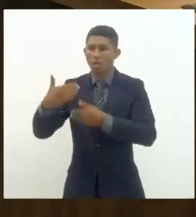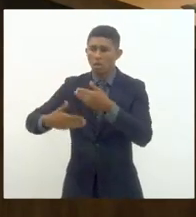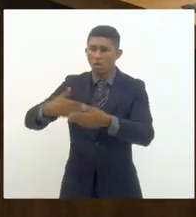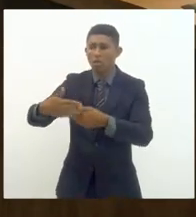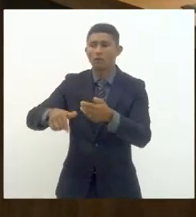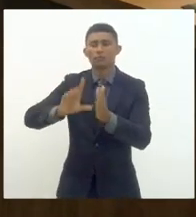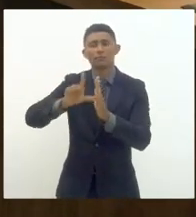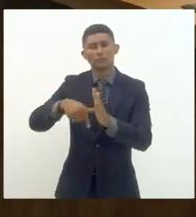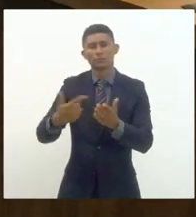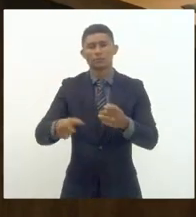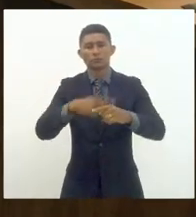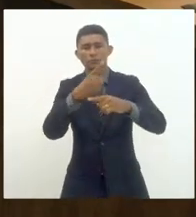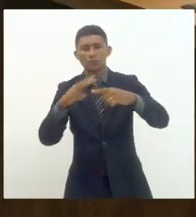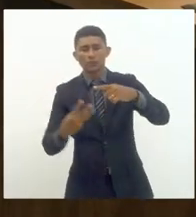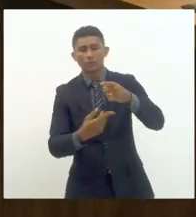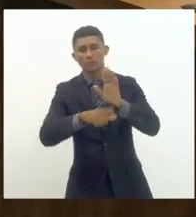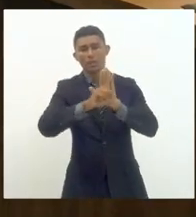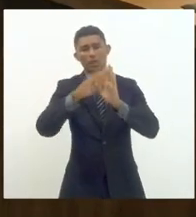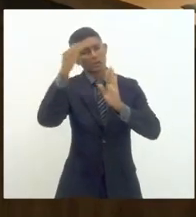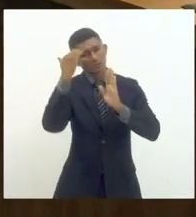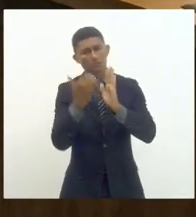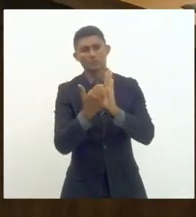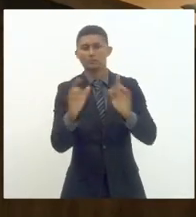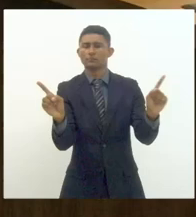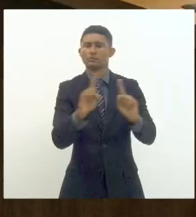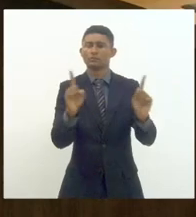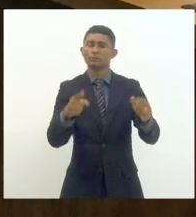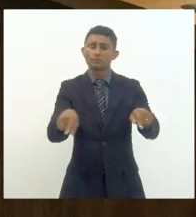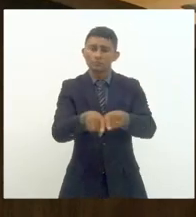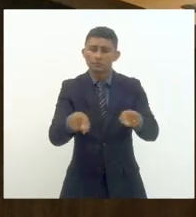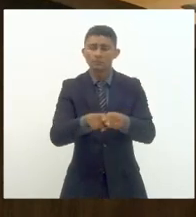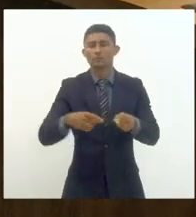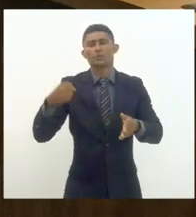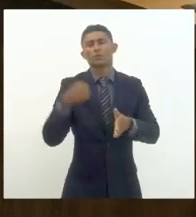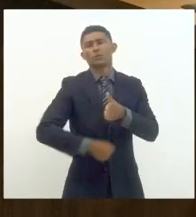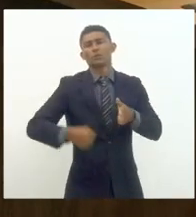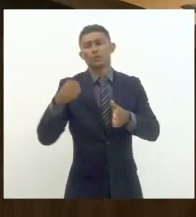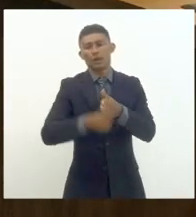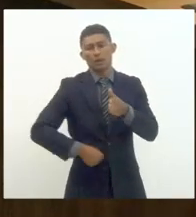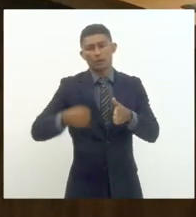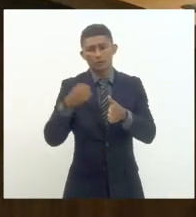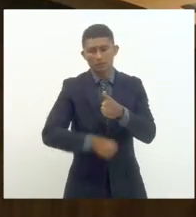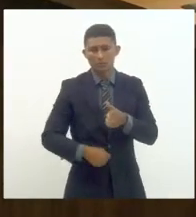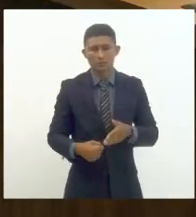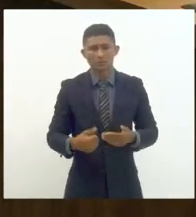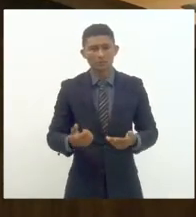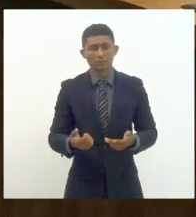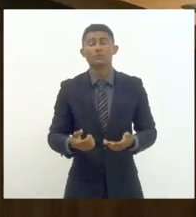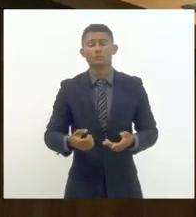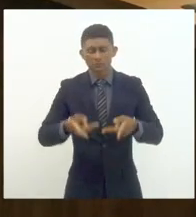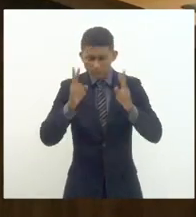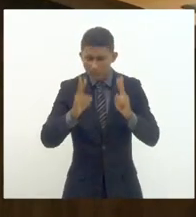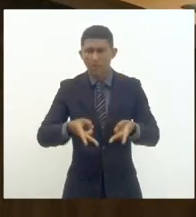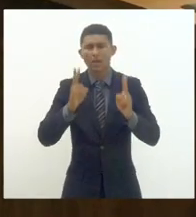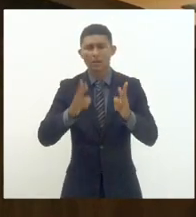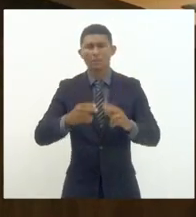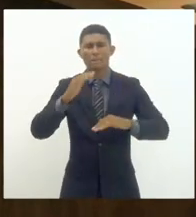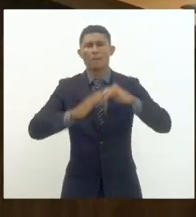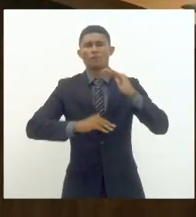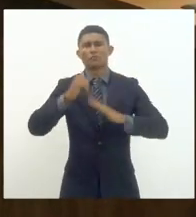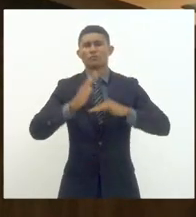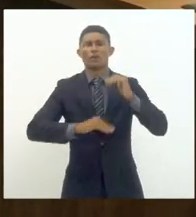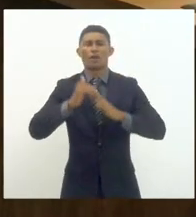terço. Segundo, ressaltar a luta permanente, que nunca cedeu, que nunca arrefeceu, dos profissionais da